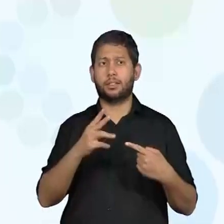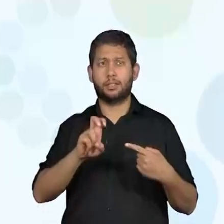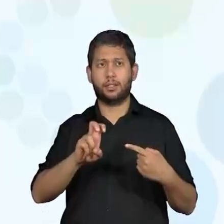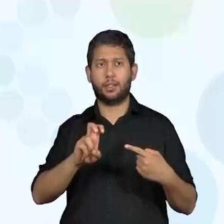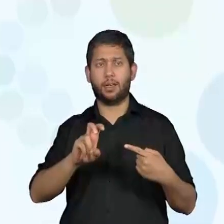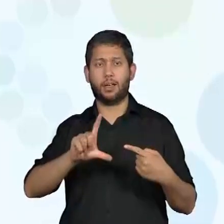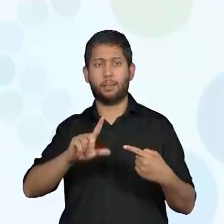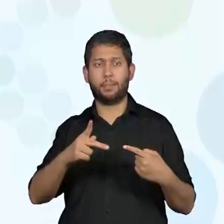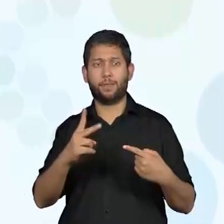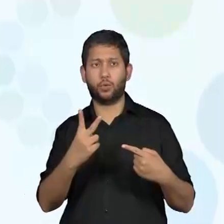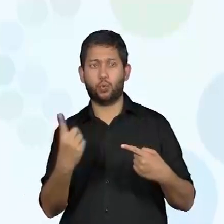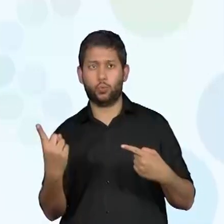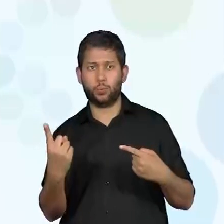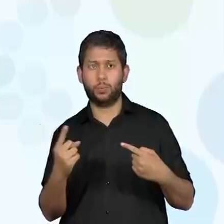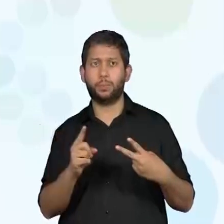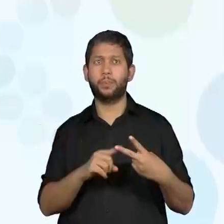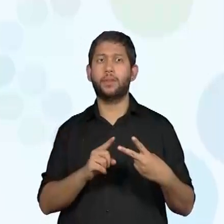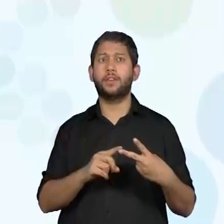EF35LP21,